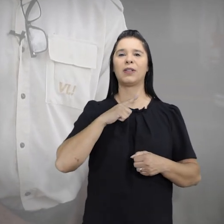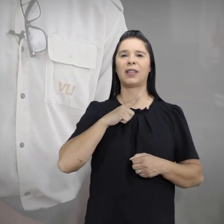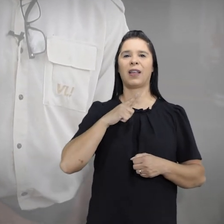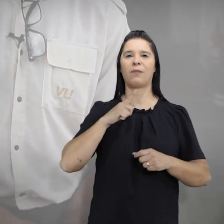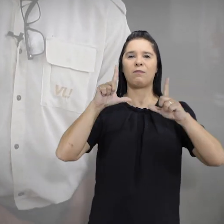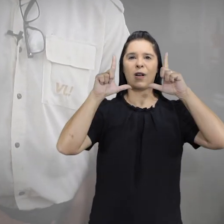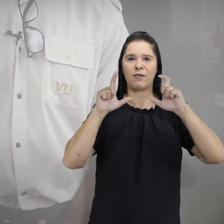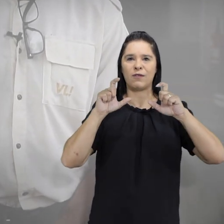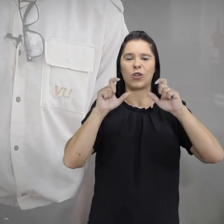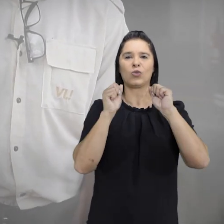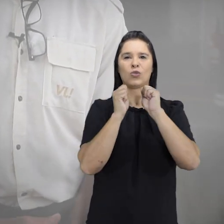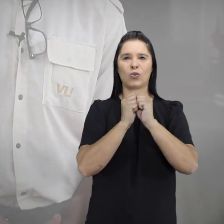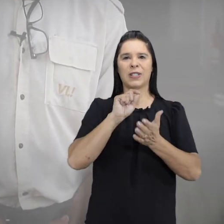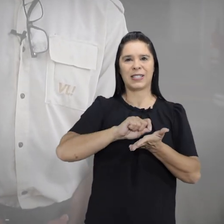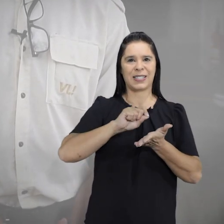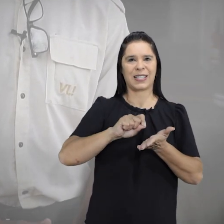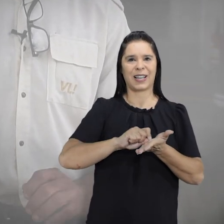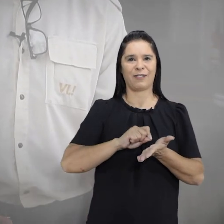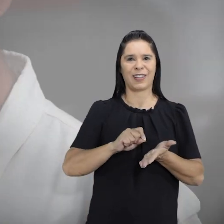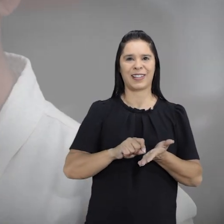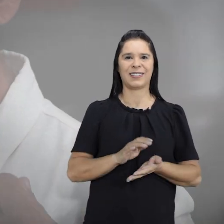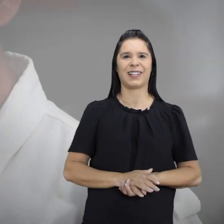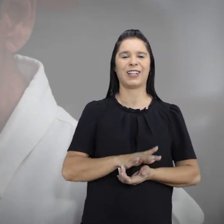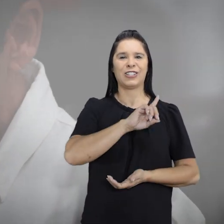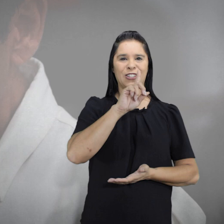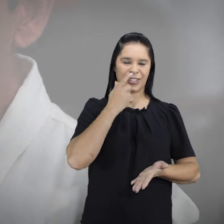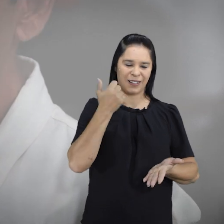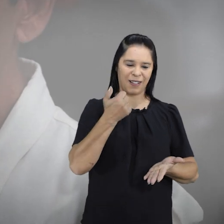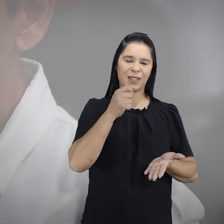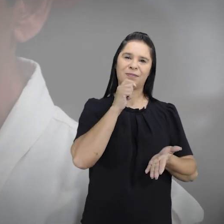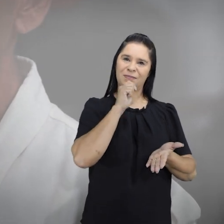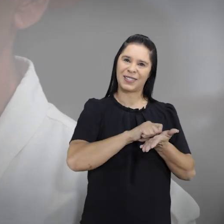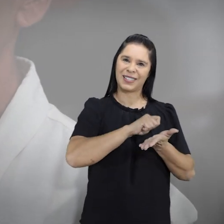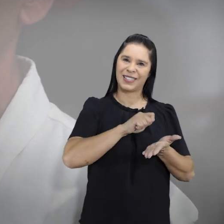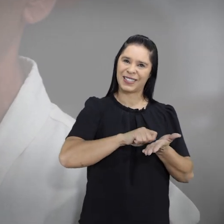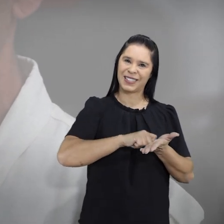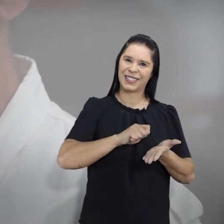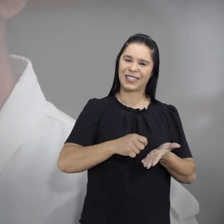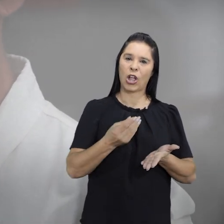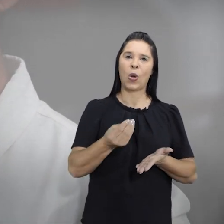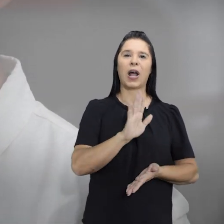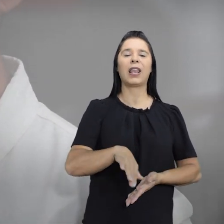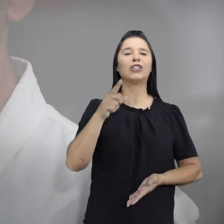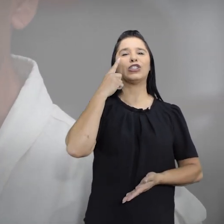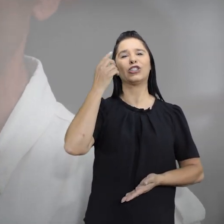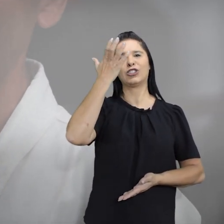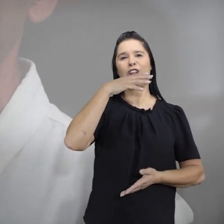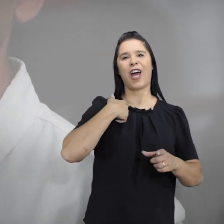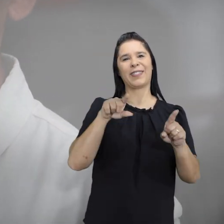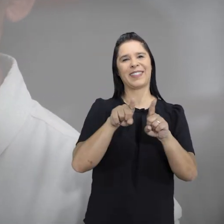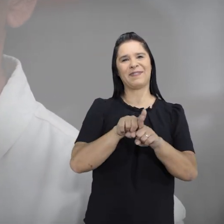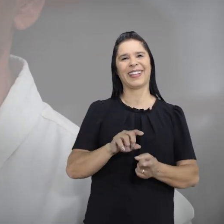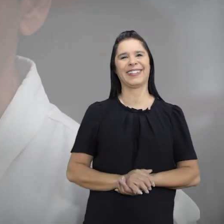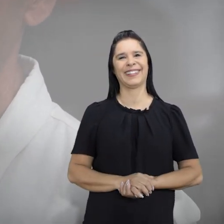uma foto comigo e dar um autógrafo, né? Aí, assim, tirei a caneta, me deu um papelzinho, fiz uma dedicatória lá, e o menininho até chorou, e eu também,